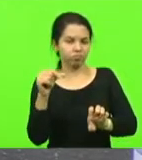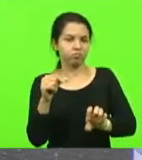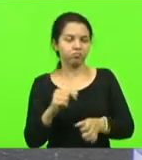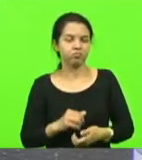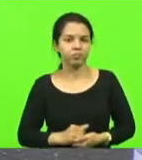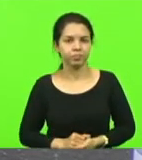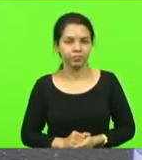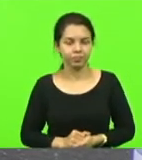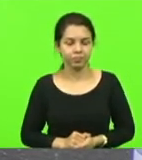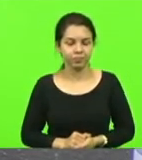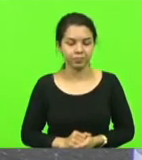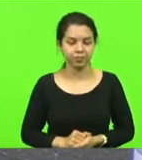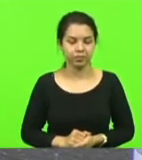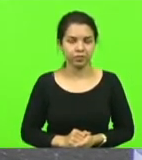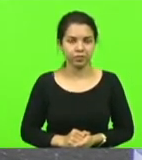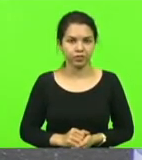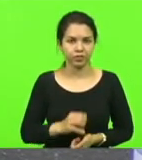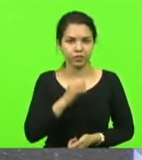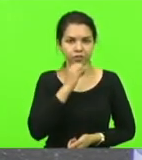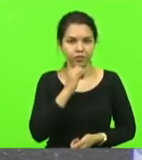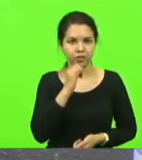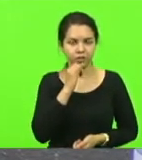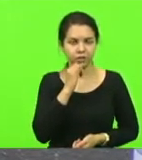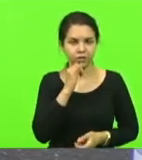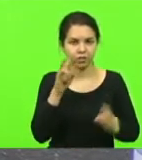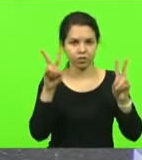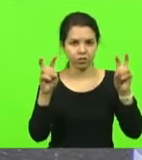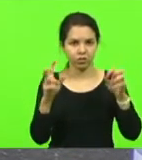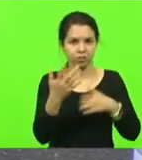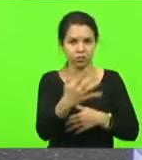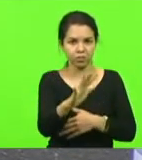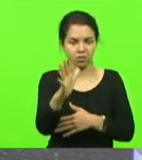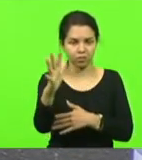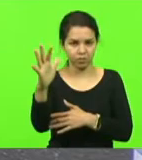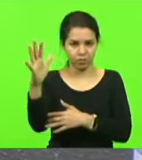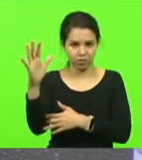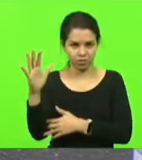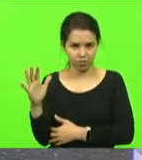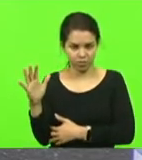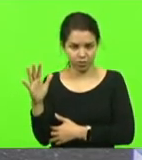Apenas em relação ao meio ambiente,